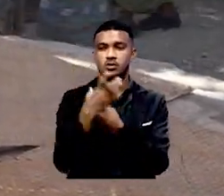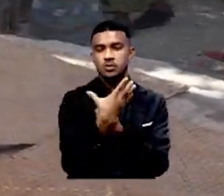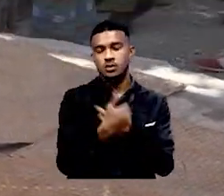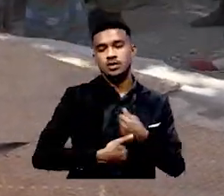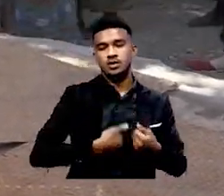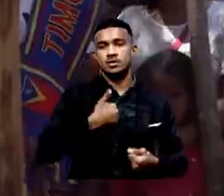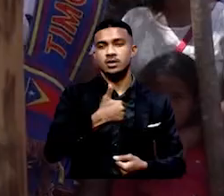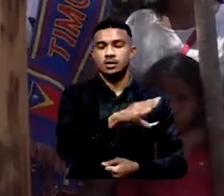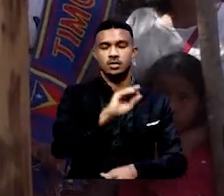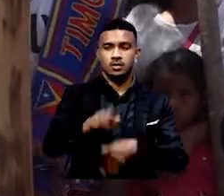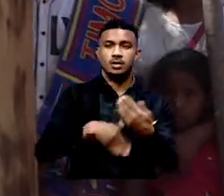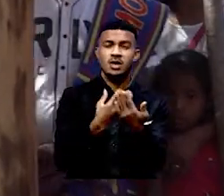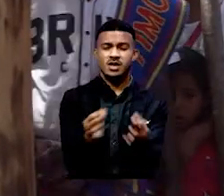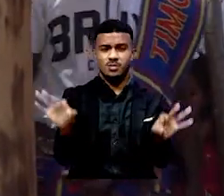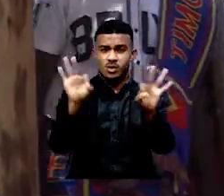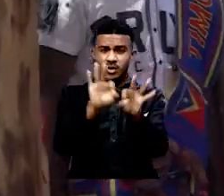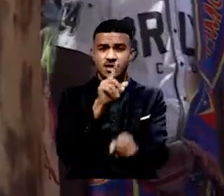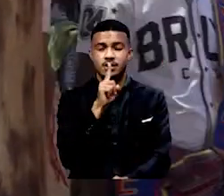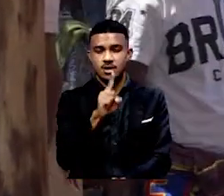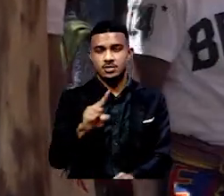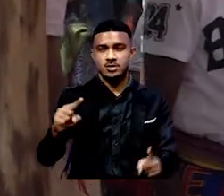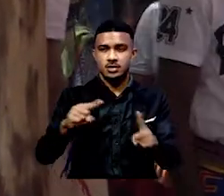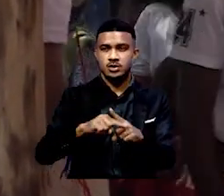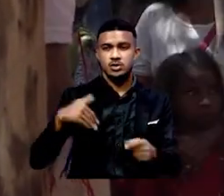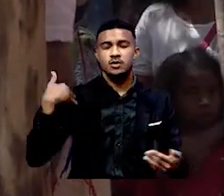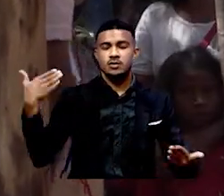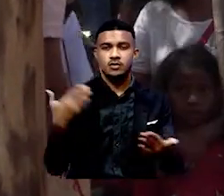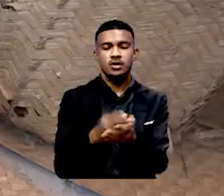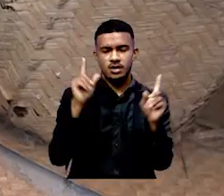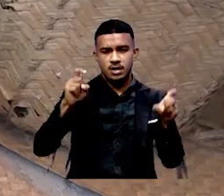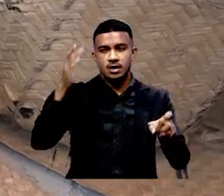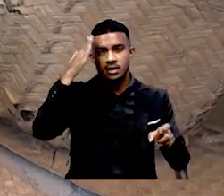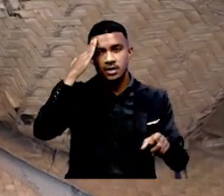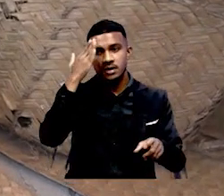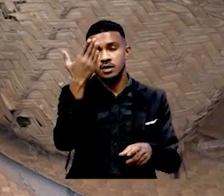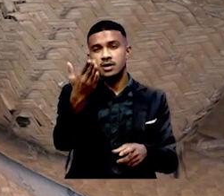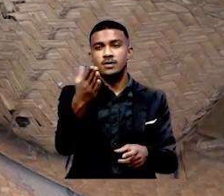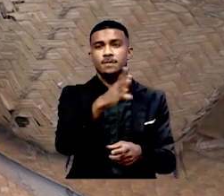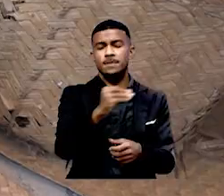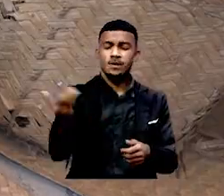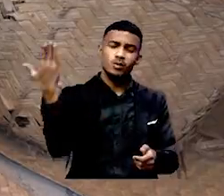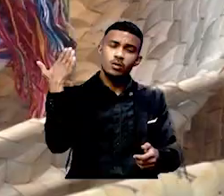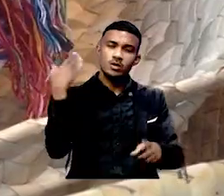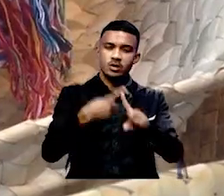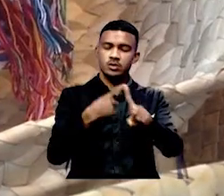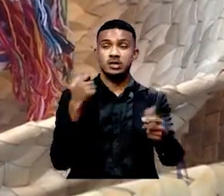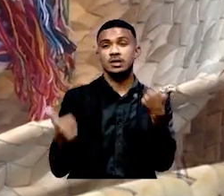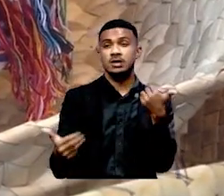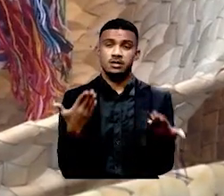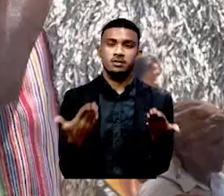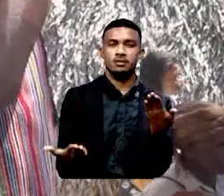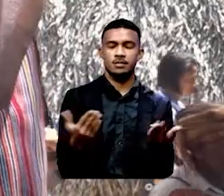raça, e vou dizer, importante ali, mas a geração não tem a tênis, que tá, nem mais, nem original, nem mais, nem mais, nem